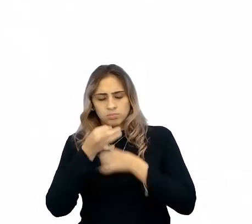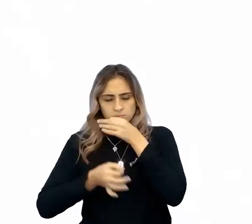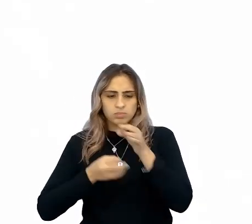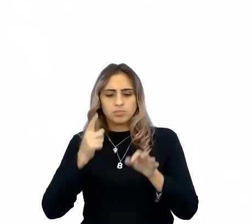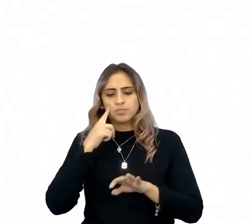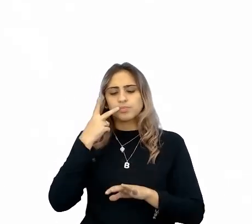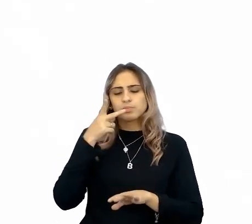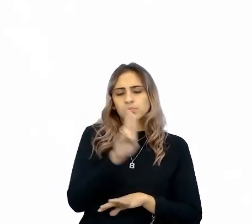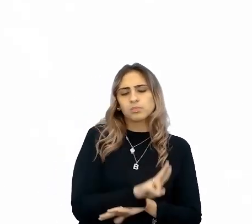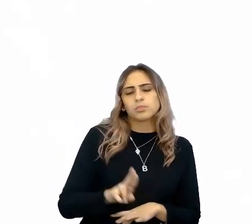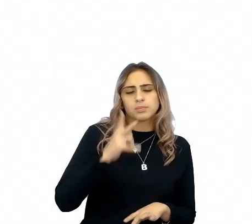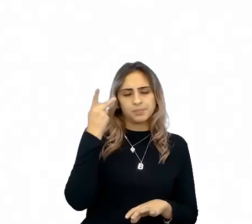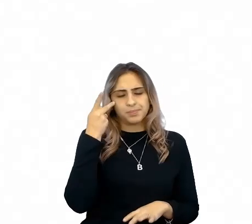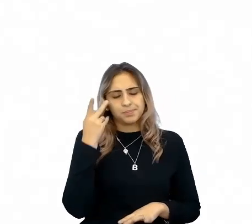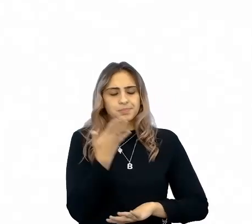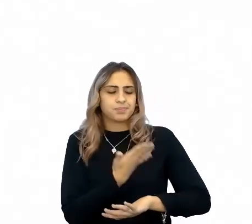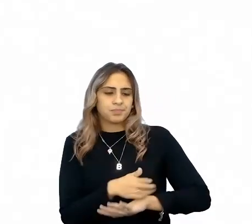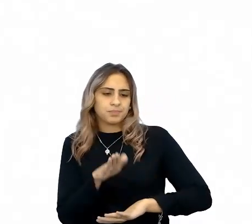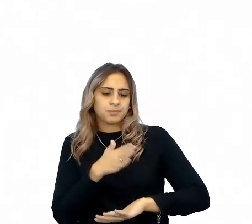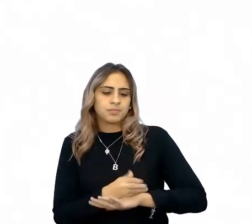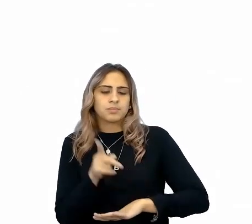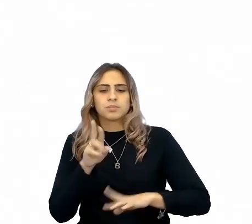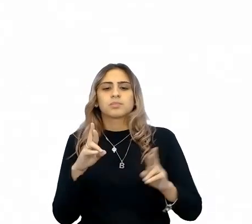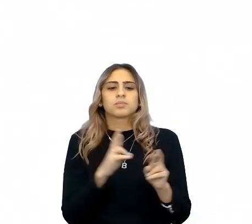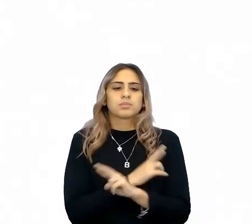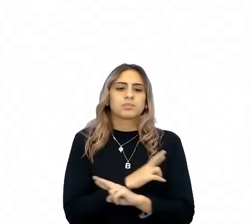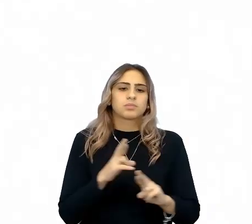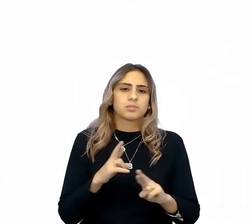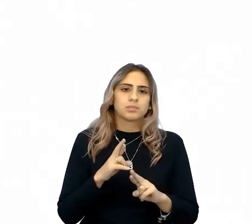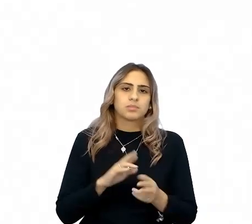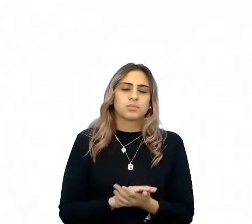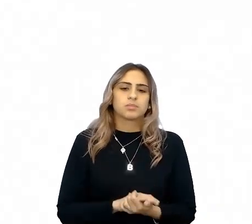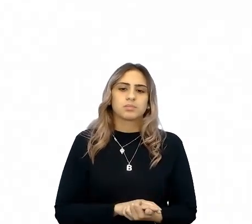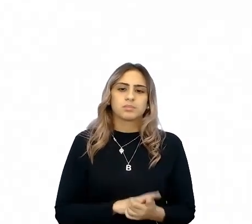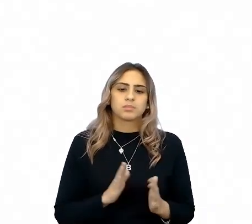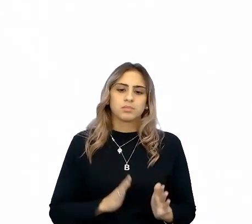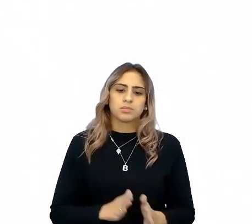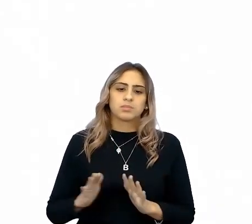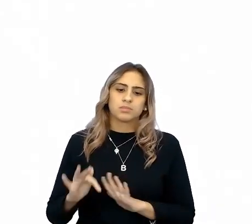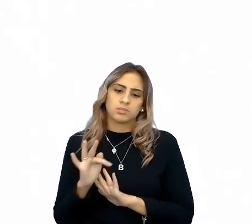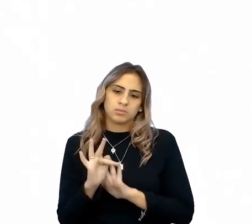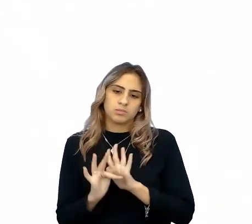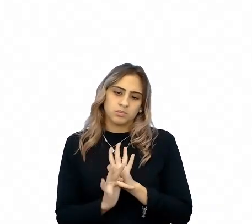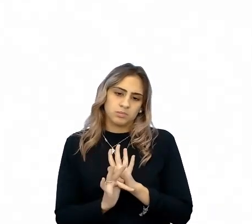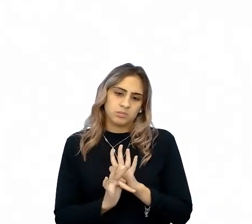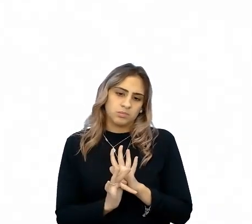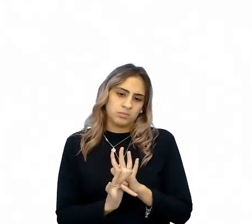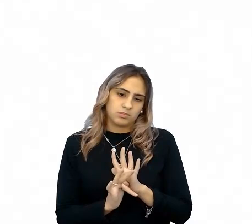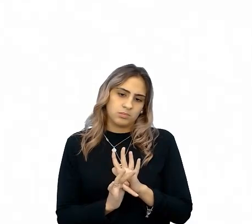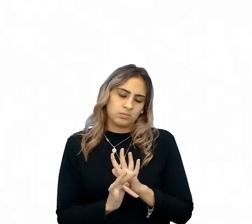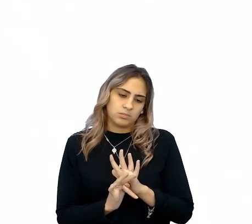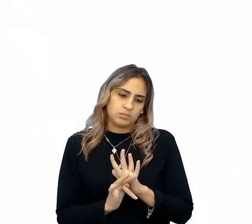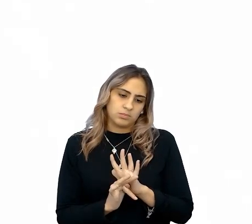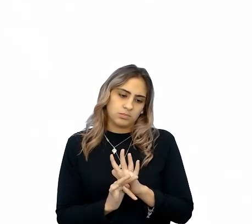que usarão para estabelecer a relação entre as partes do texto.